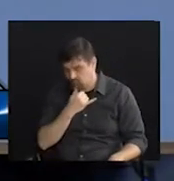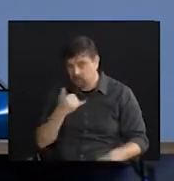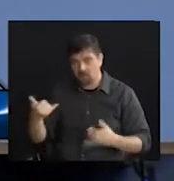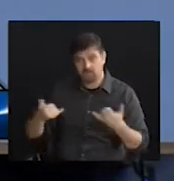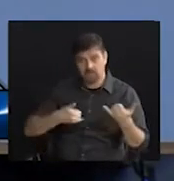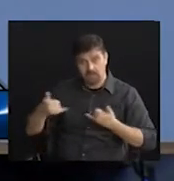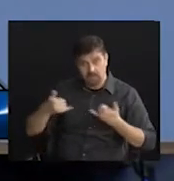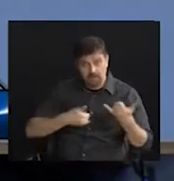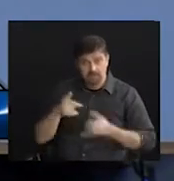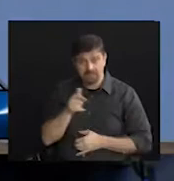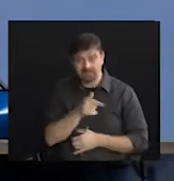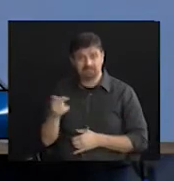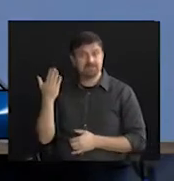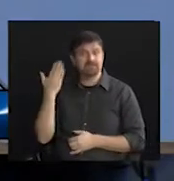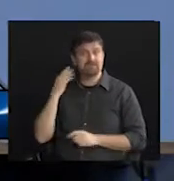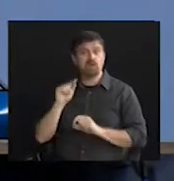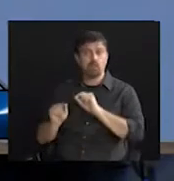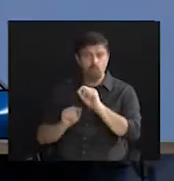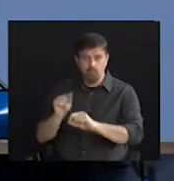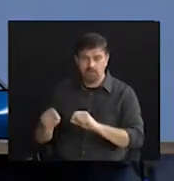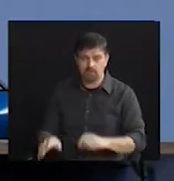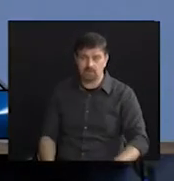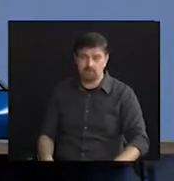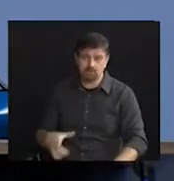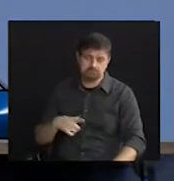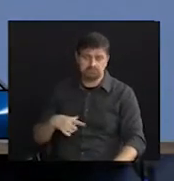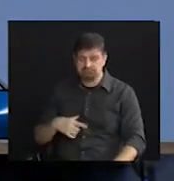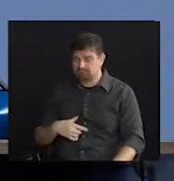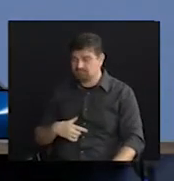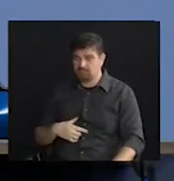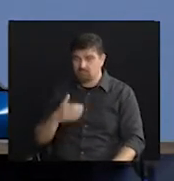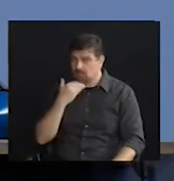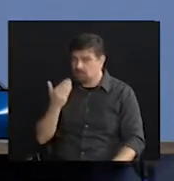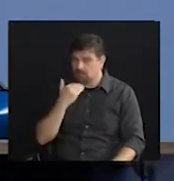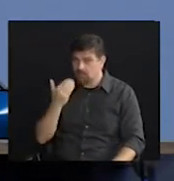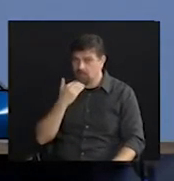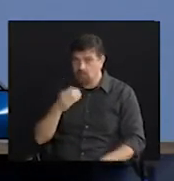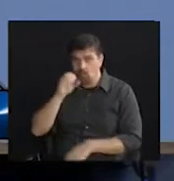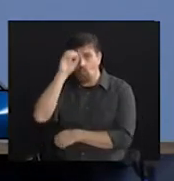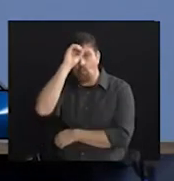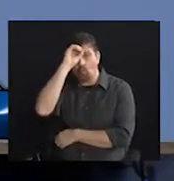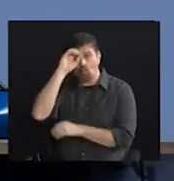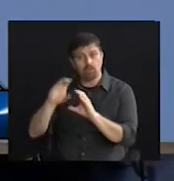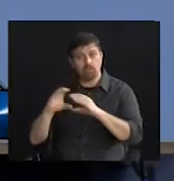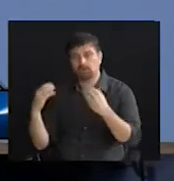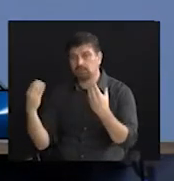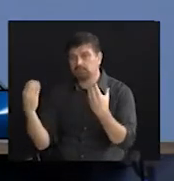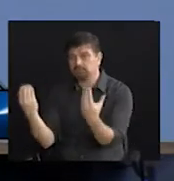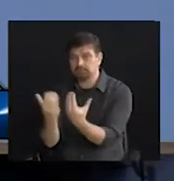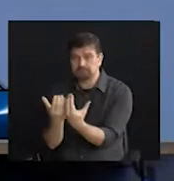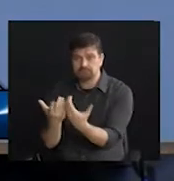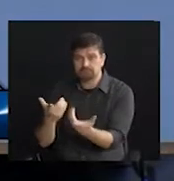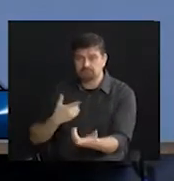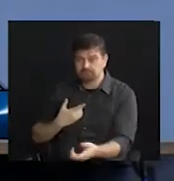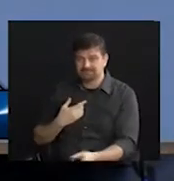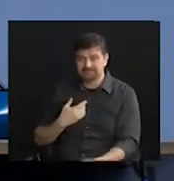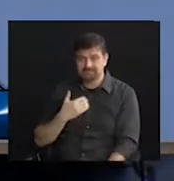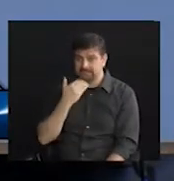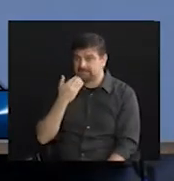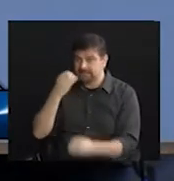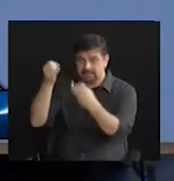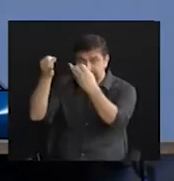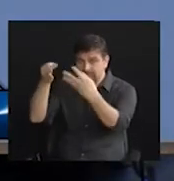conhecimento na semana passada, que, sem aviso prévio à comunidade, sem qualquer justificativa ou explicação,